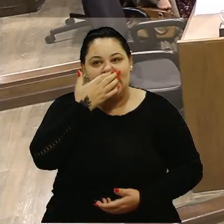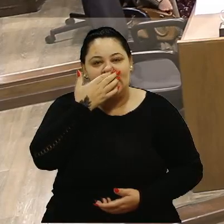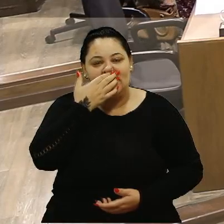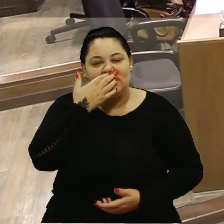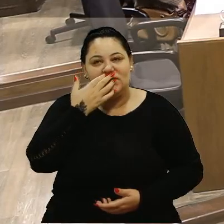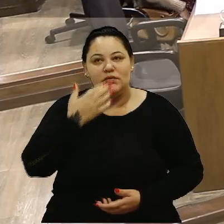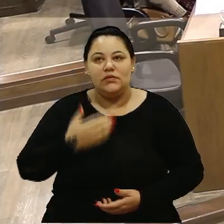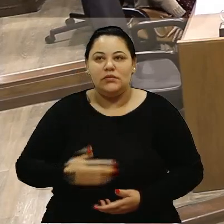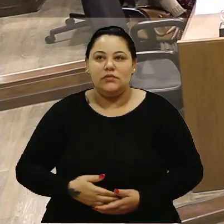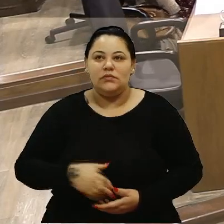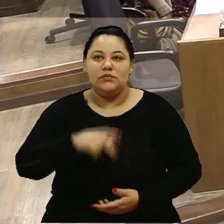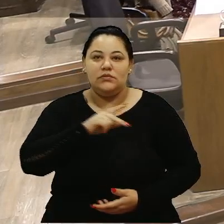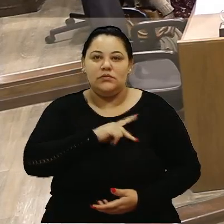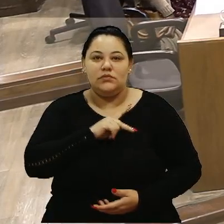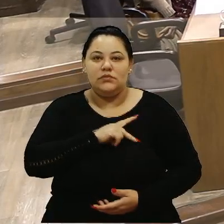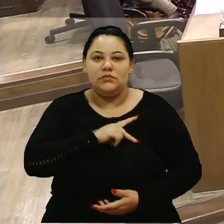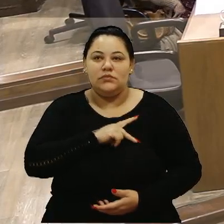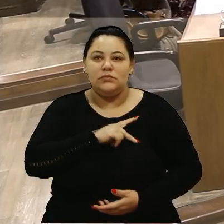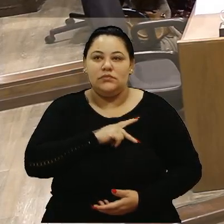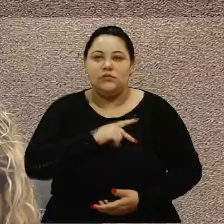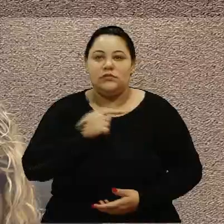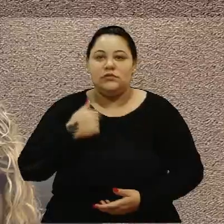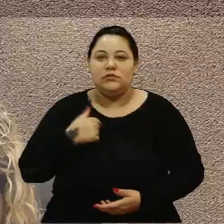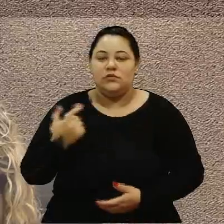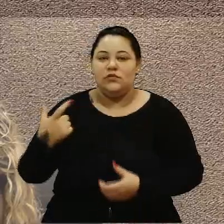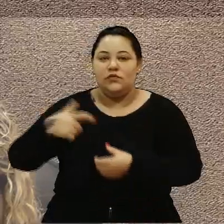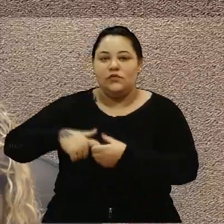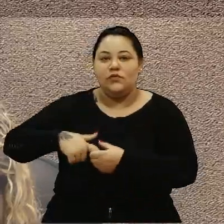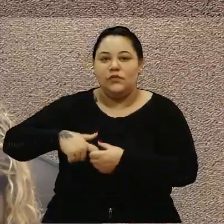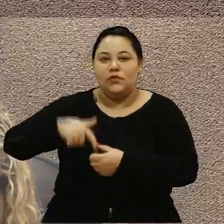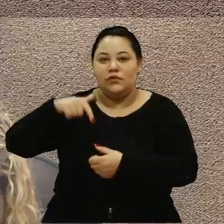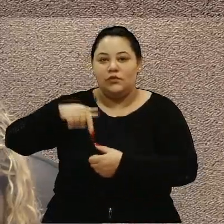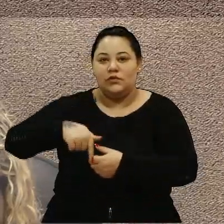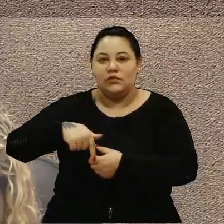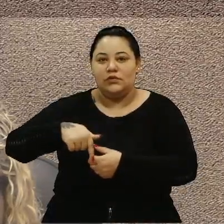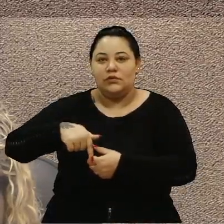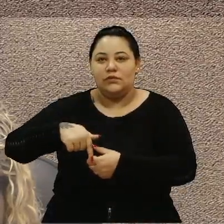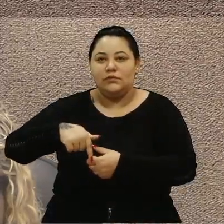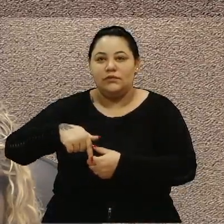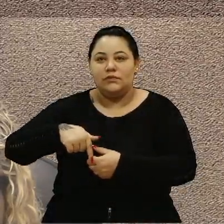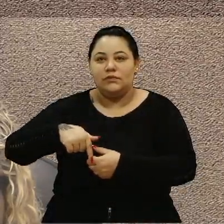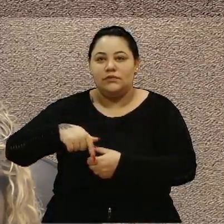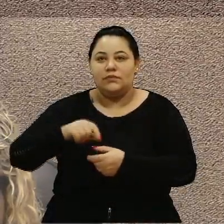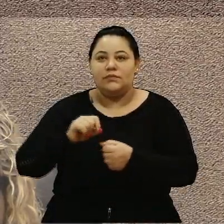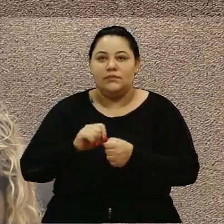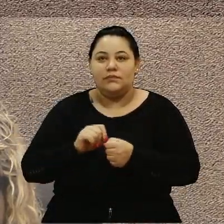Senhor presidente, volto aqui para fazer a seguinte explanação.